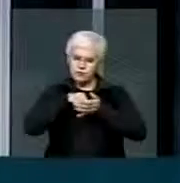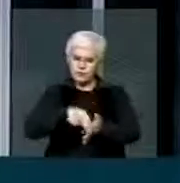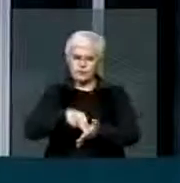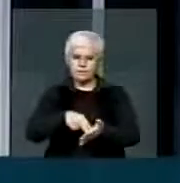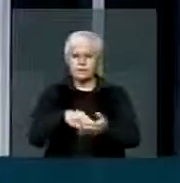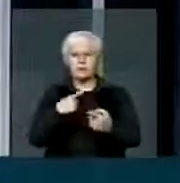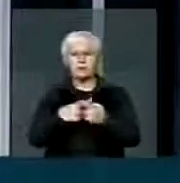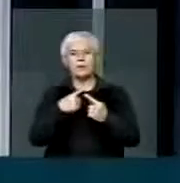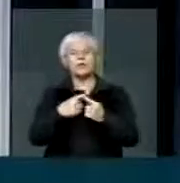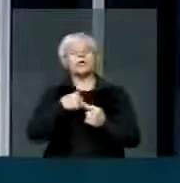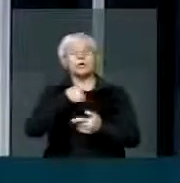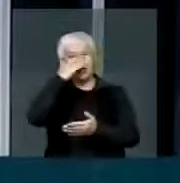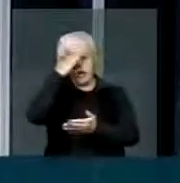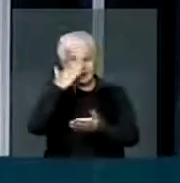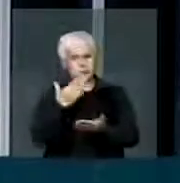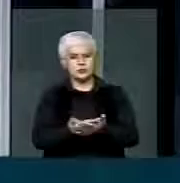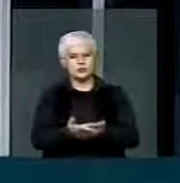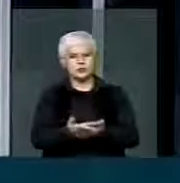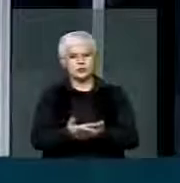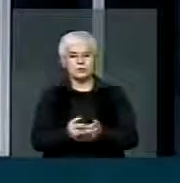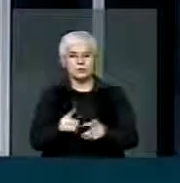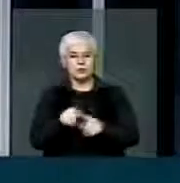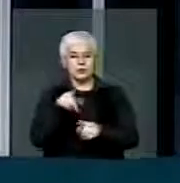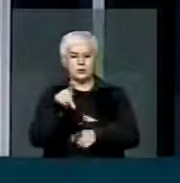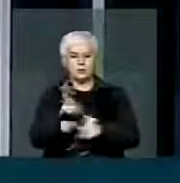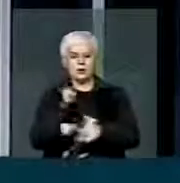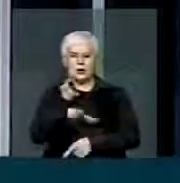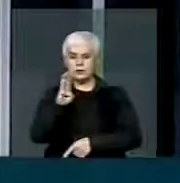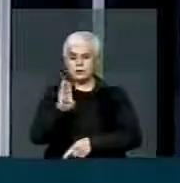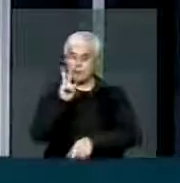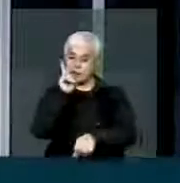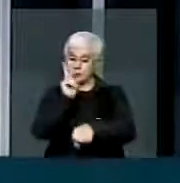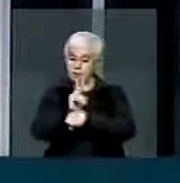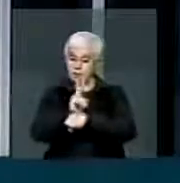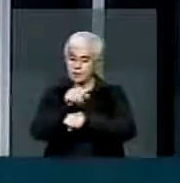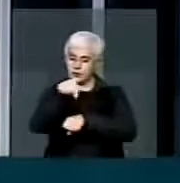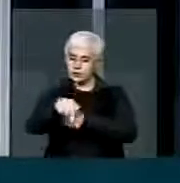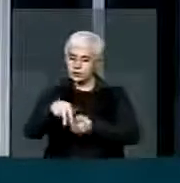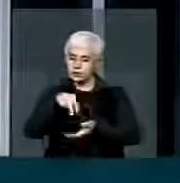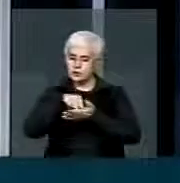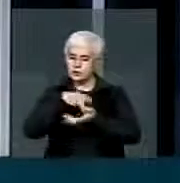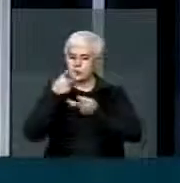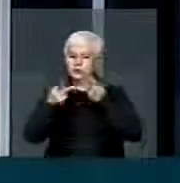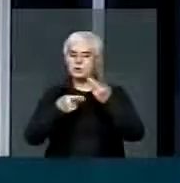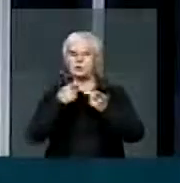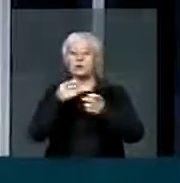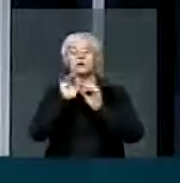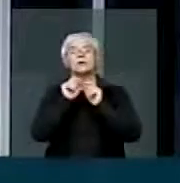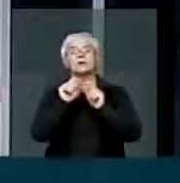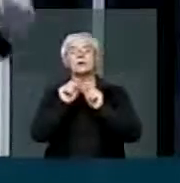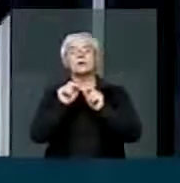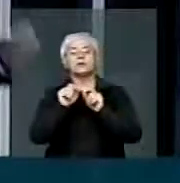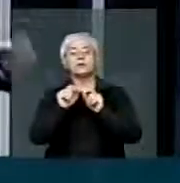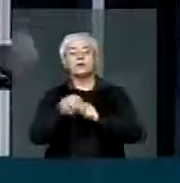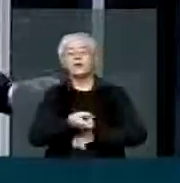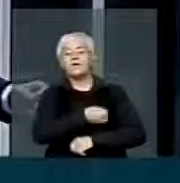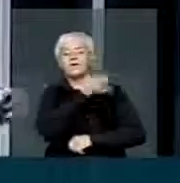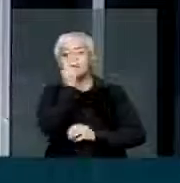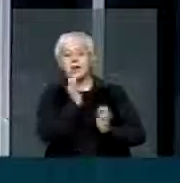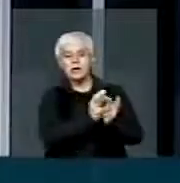porque acreditamos nela. Mas o PSB defende aqui na tribuna a posição que é de